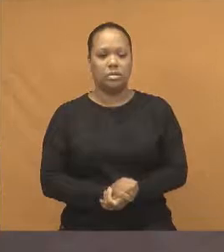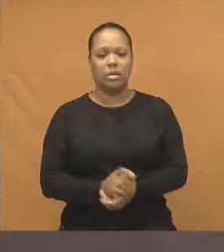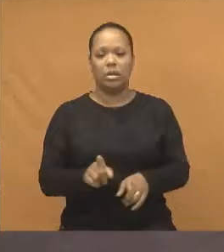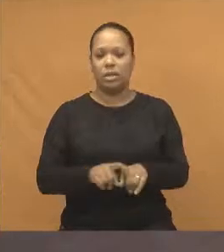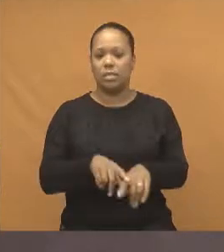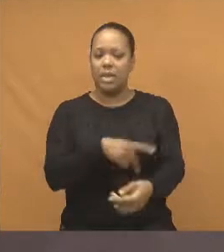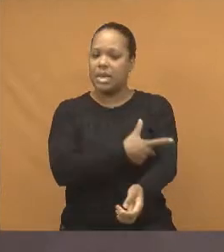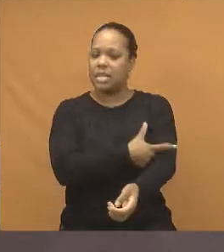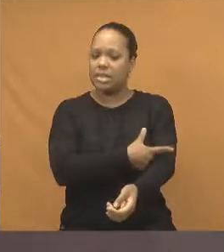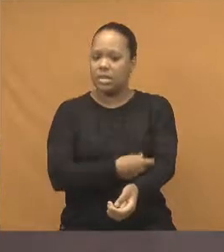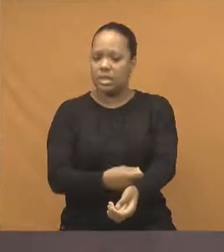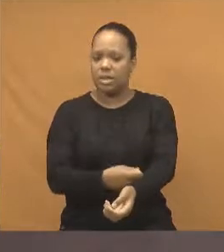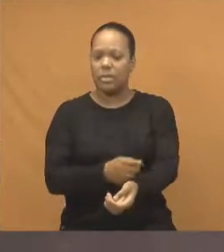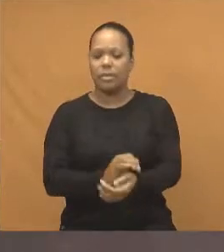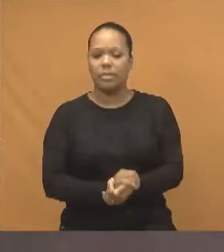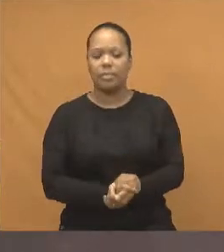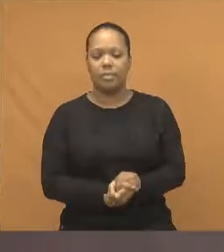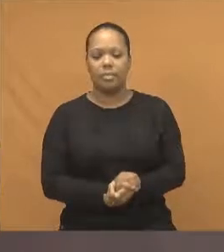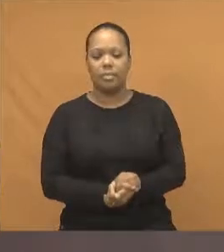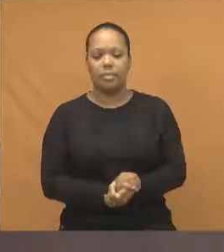exames médicos e